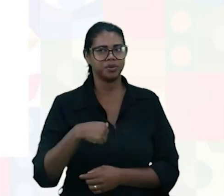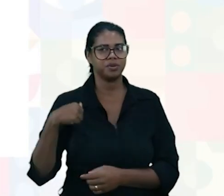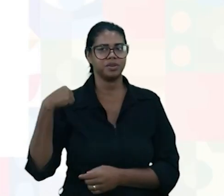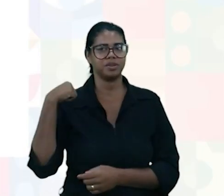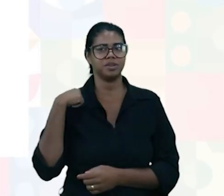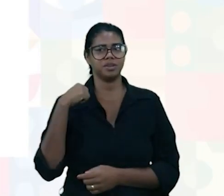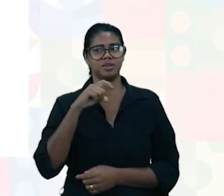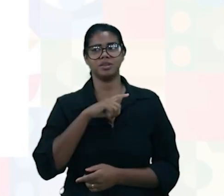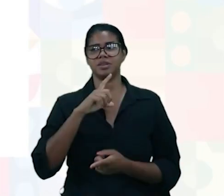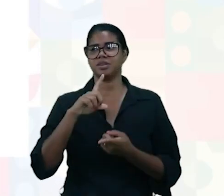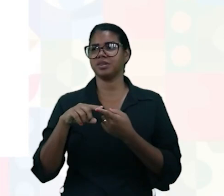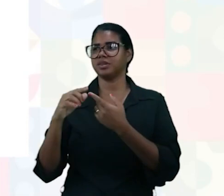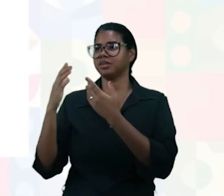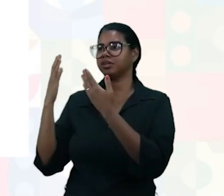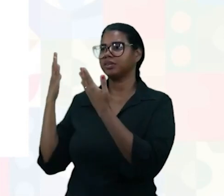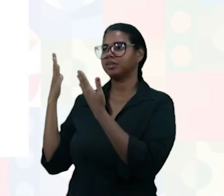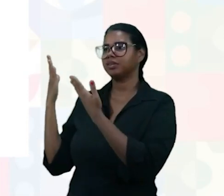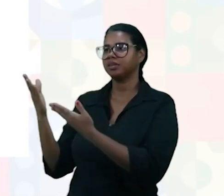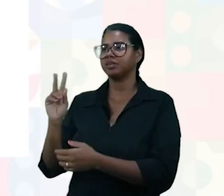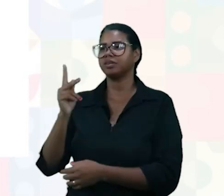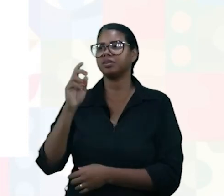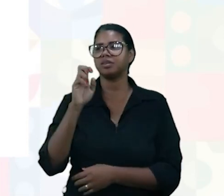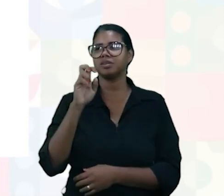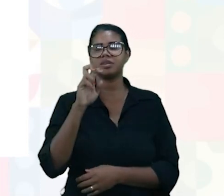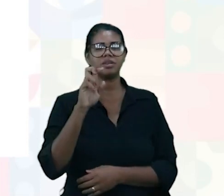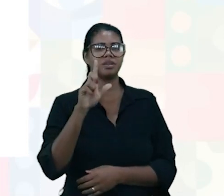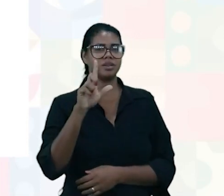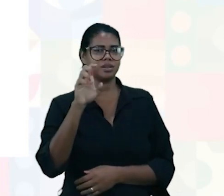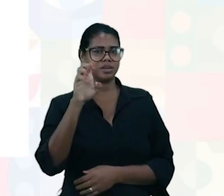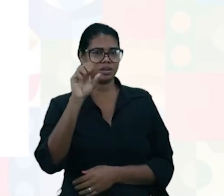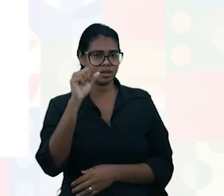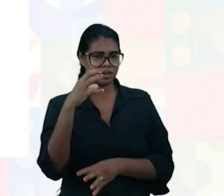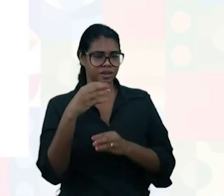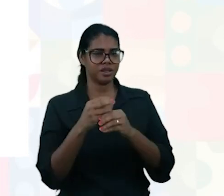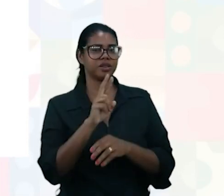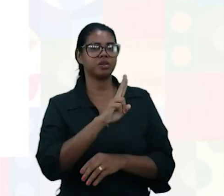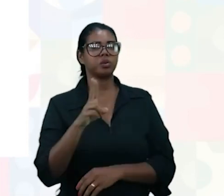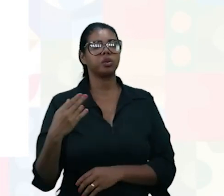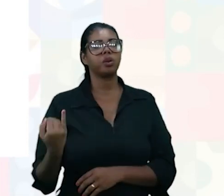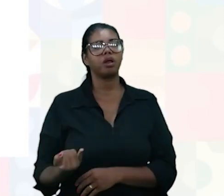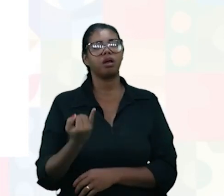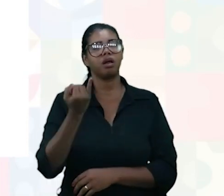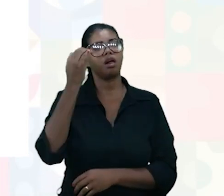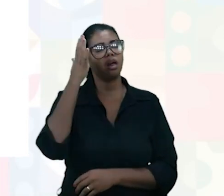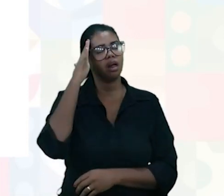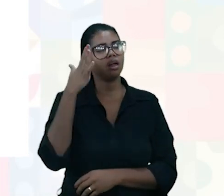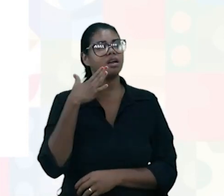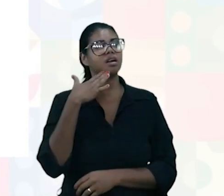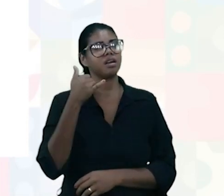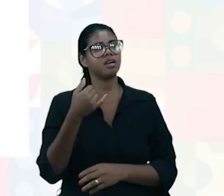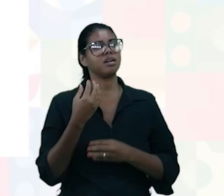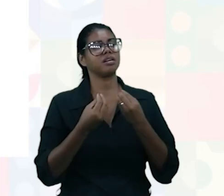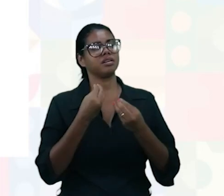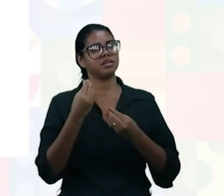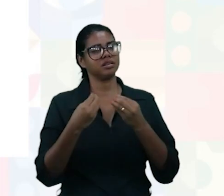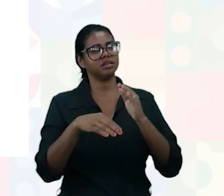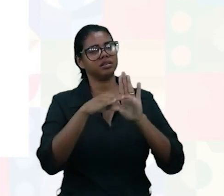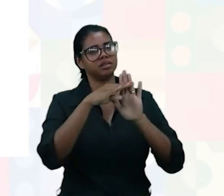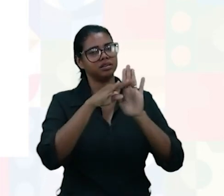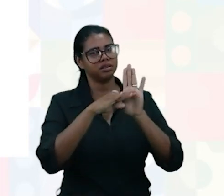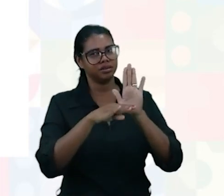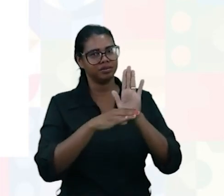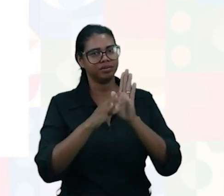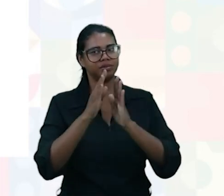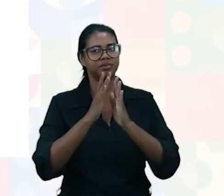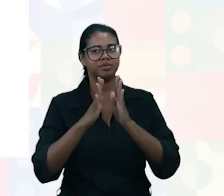William Harris. Harris é um nome muito importante para você entender melhor como as classificações bibliográficas